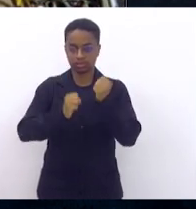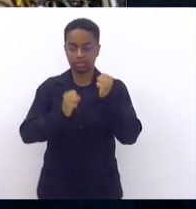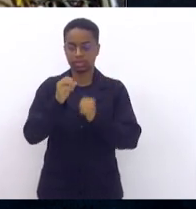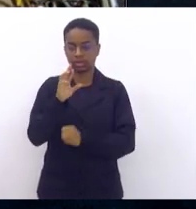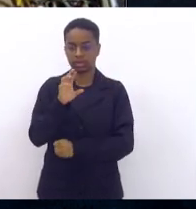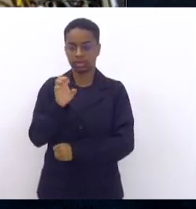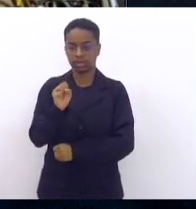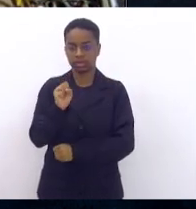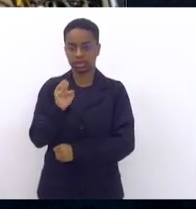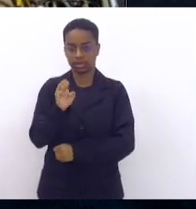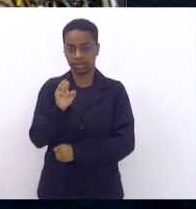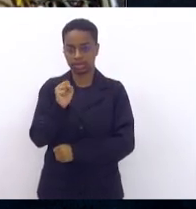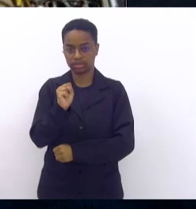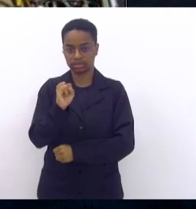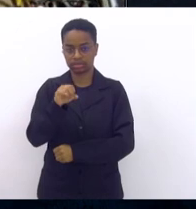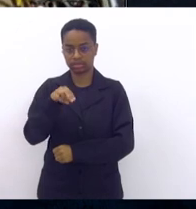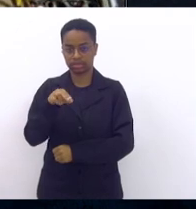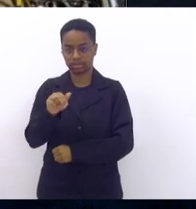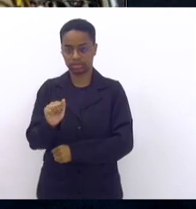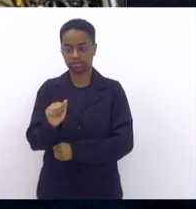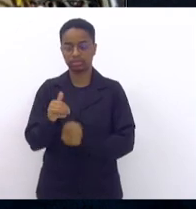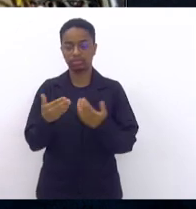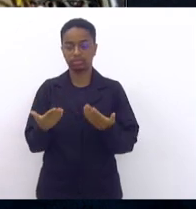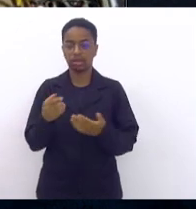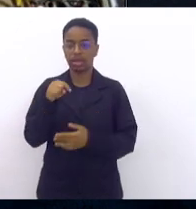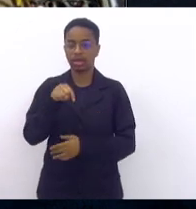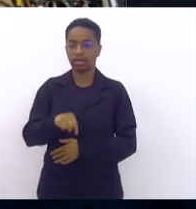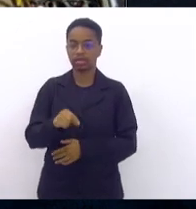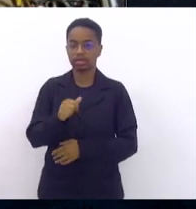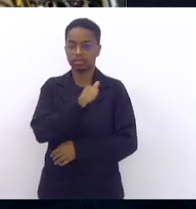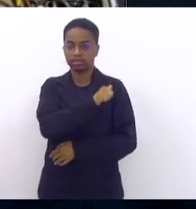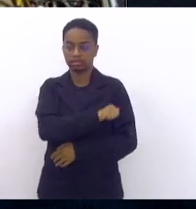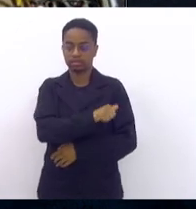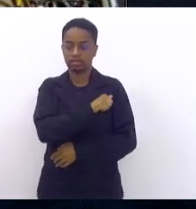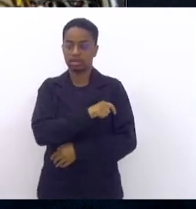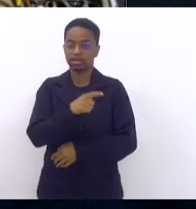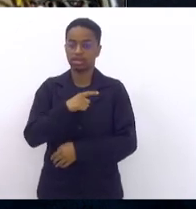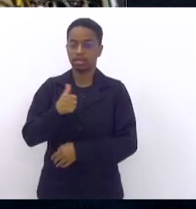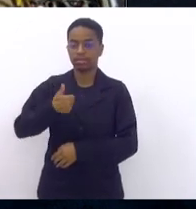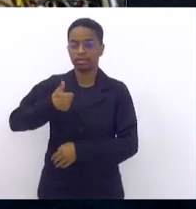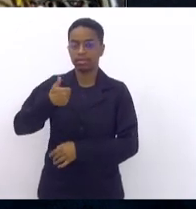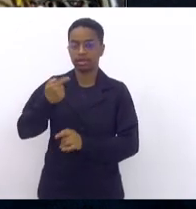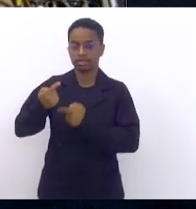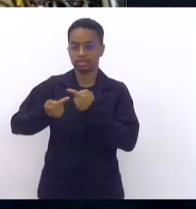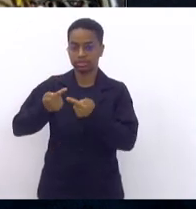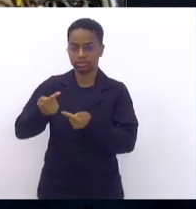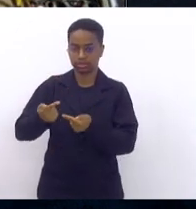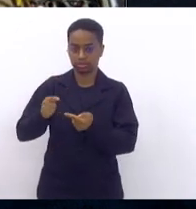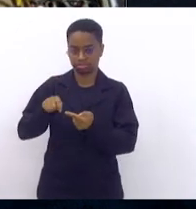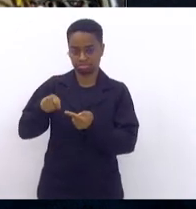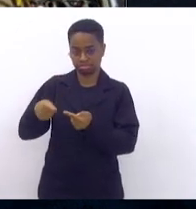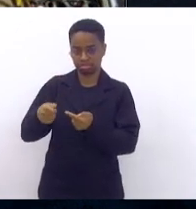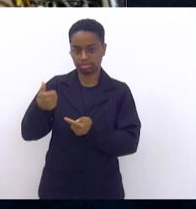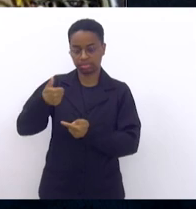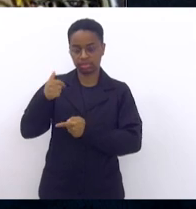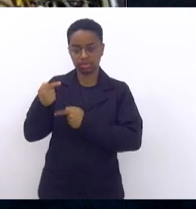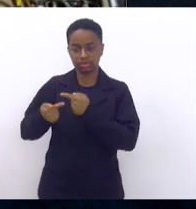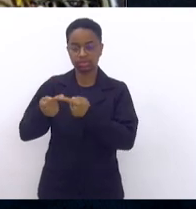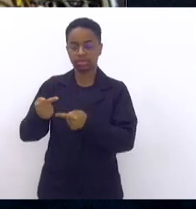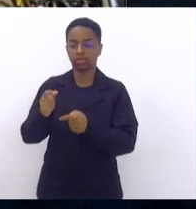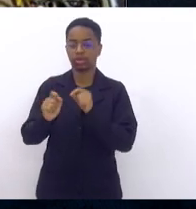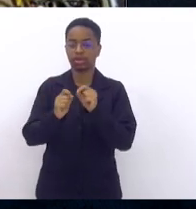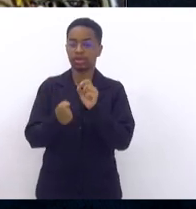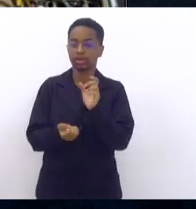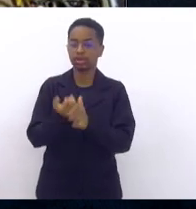então nós temos no Rio de Janeiro a presença da primeira geração como nós chamamos que a produção da